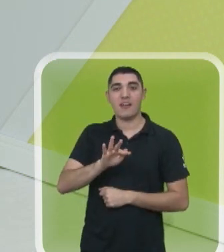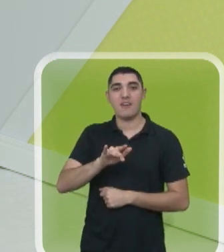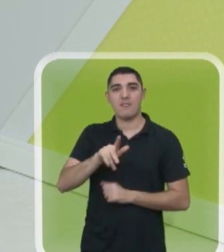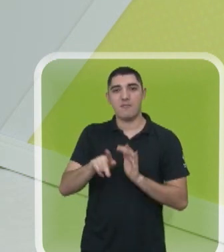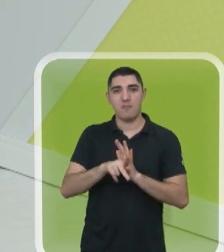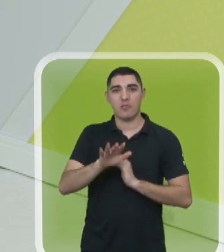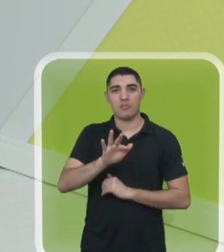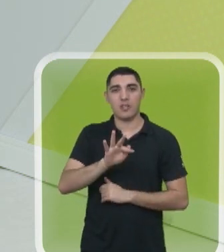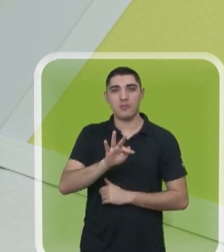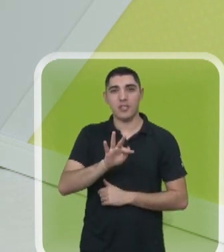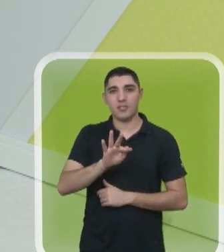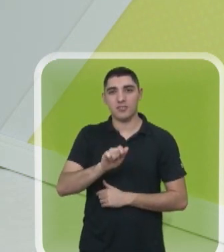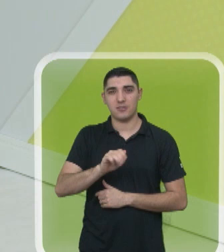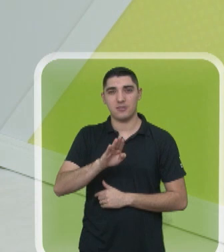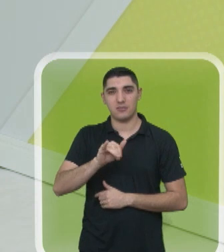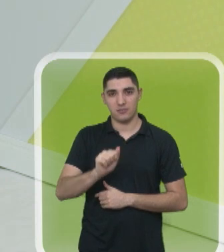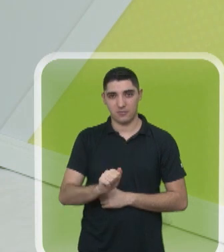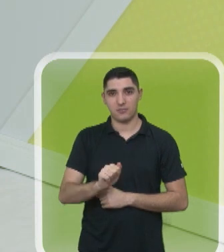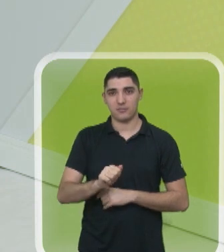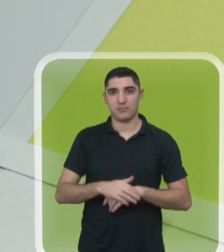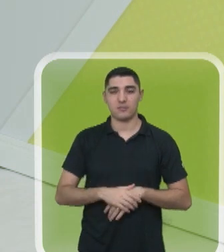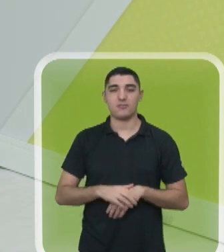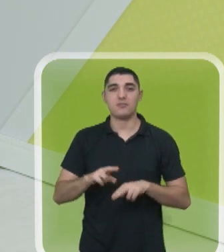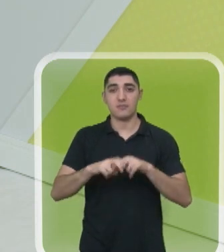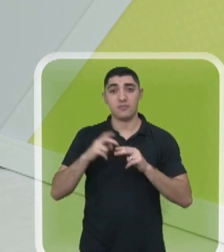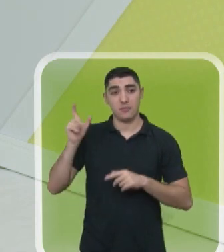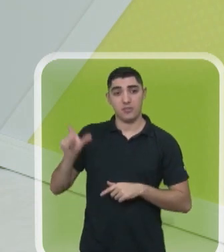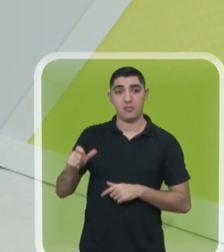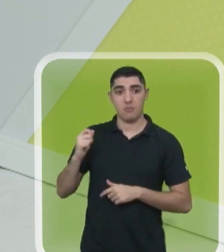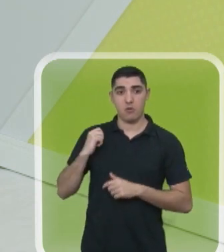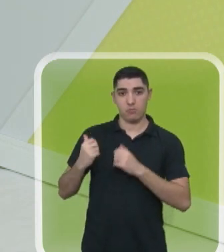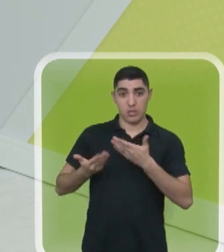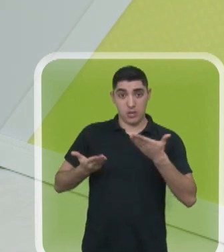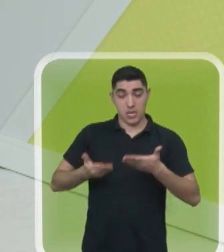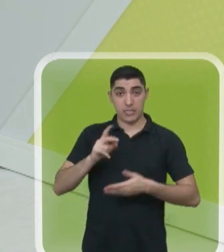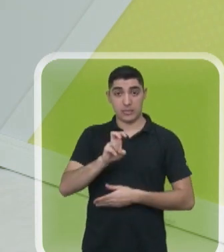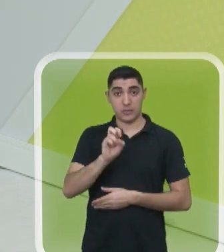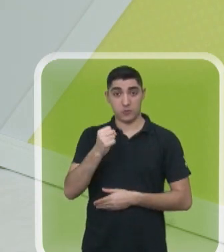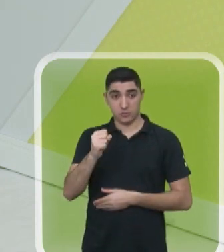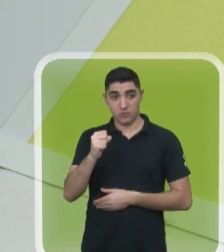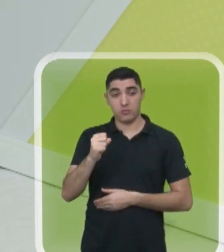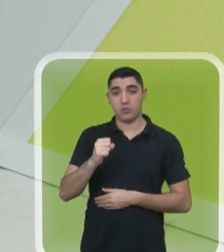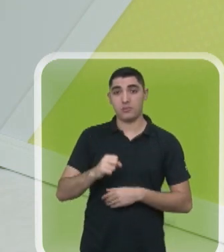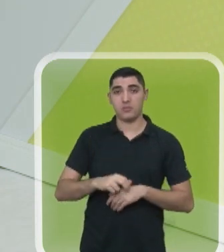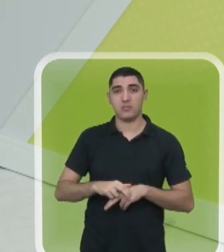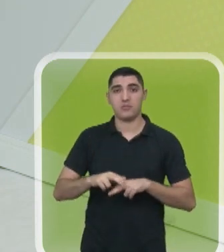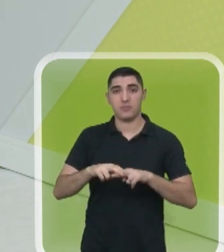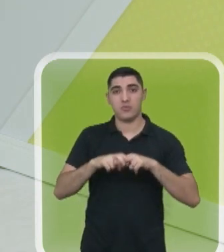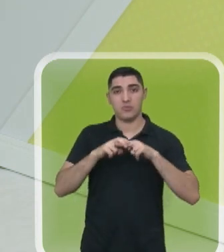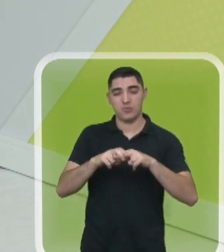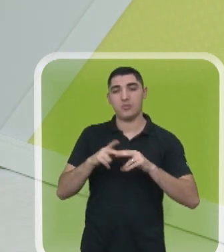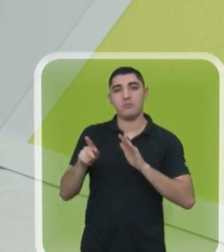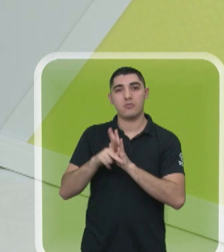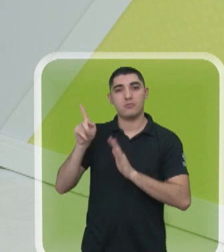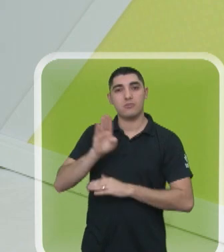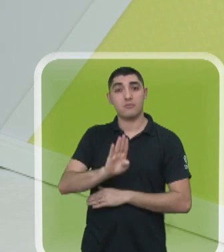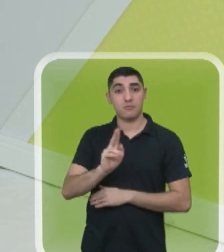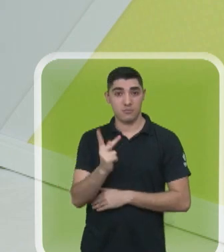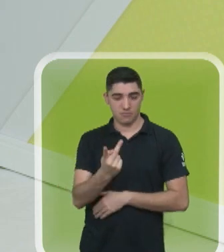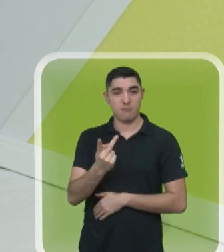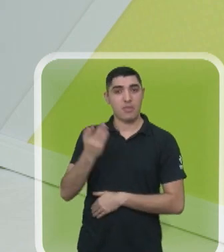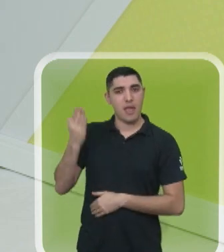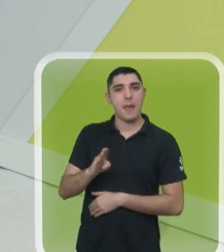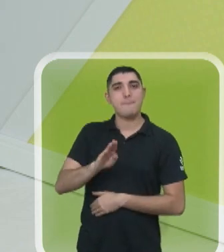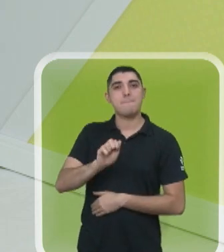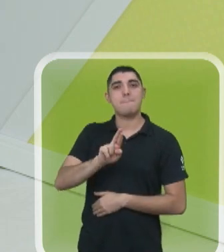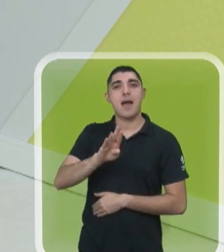o vice-campeonato da categoria menos 78 quilos no Troféu Brasil Interclubes de Judô disputado em Belo Horizonte, de 14 a 16